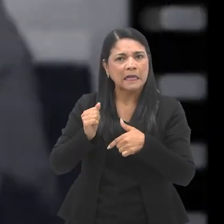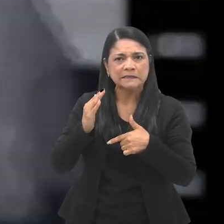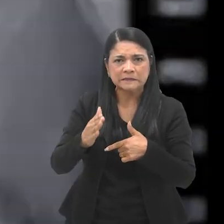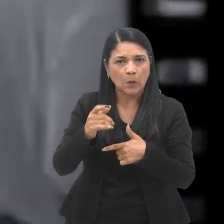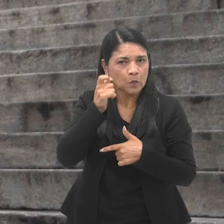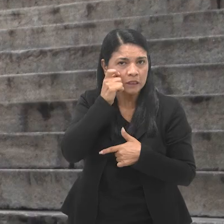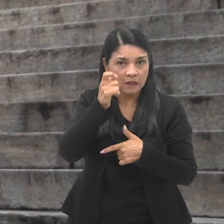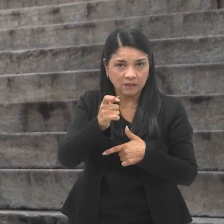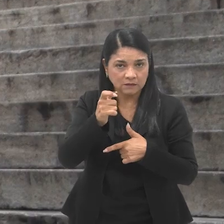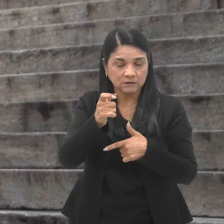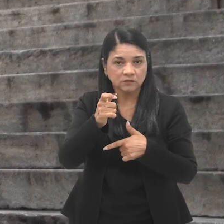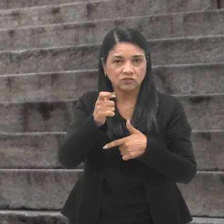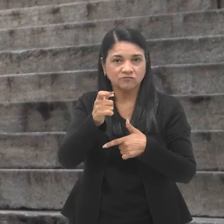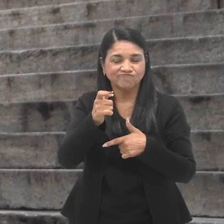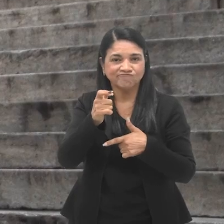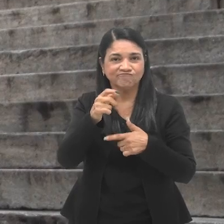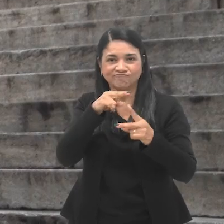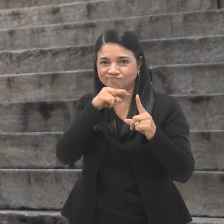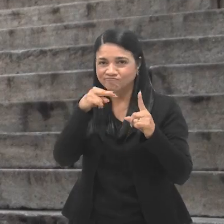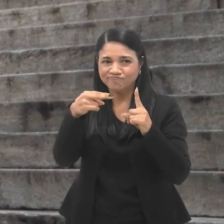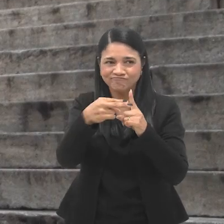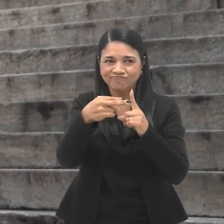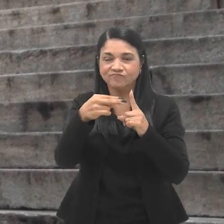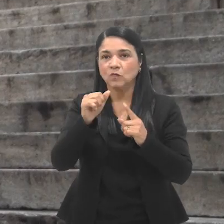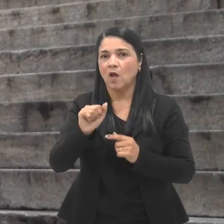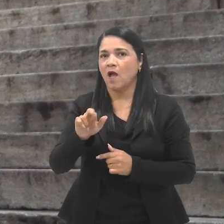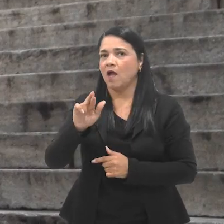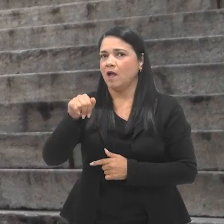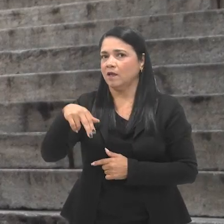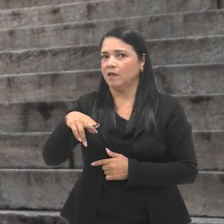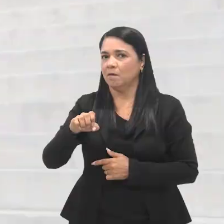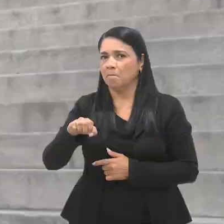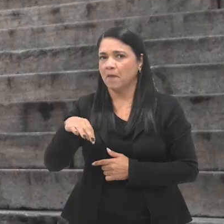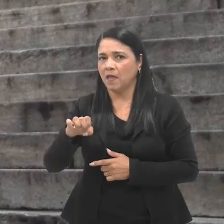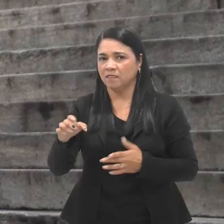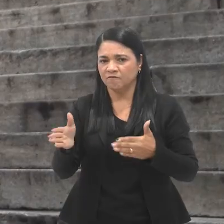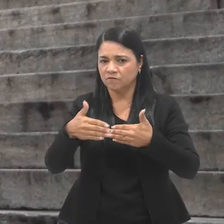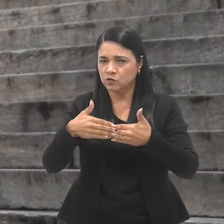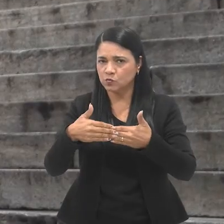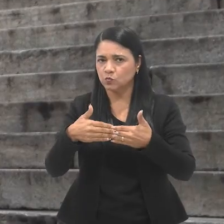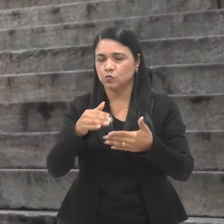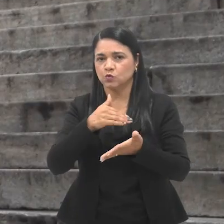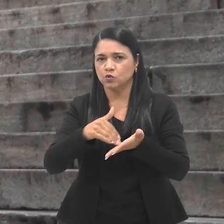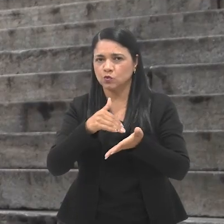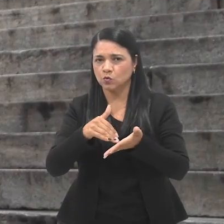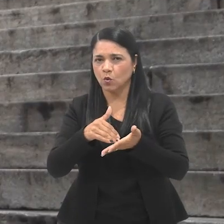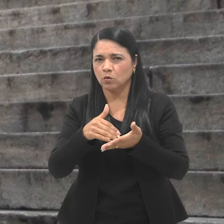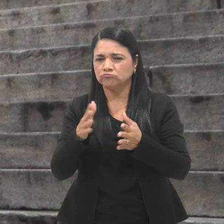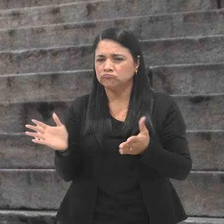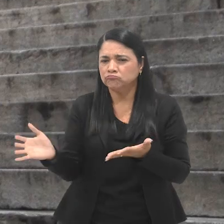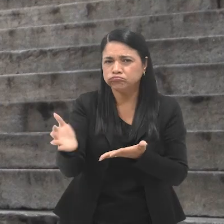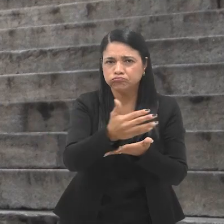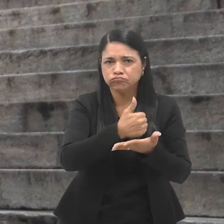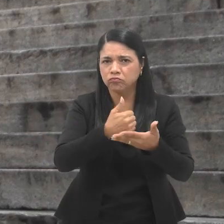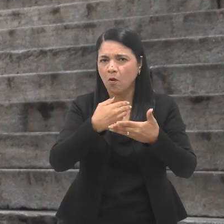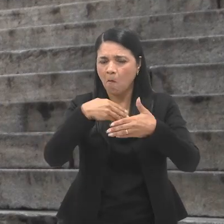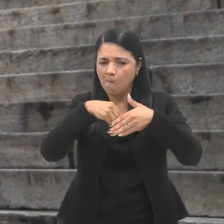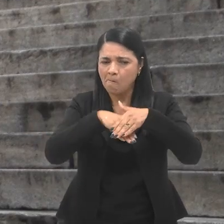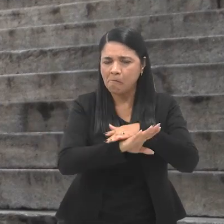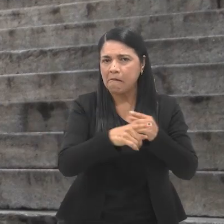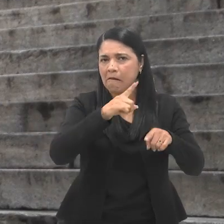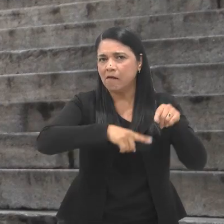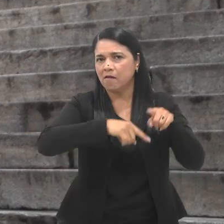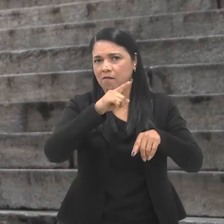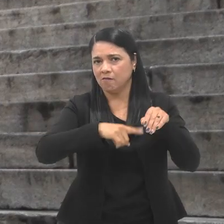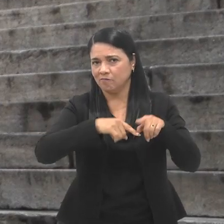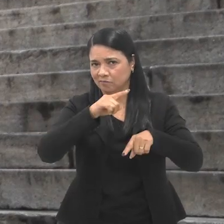uma ação interessante sob o aspecto para a cabeça do Arquimedes. Ele fechou o escritório, recolheu todo o